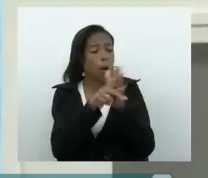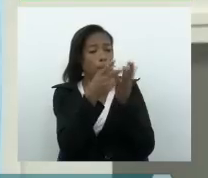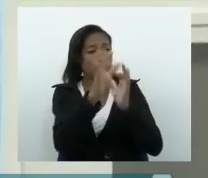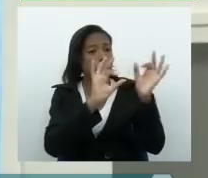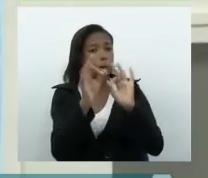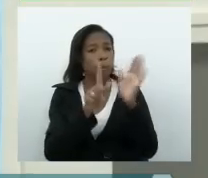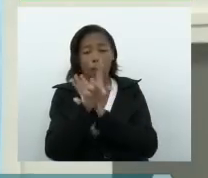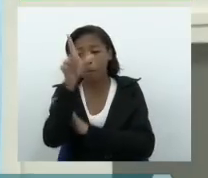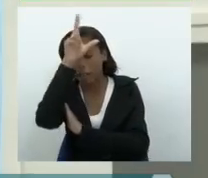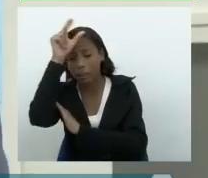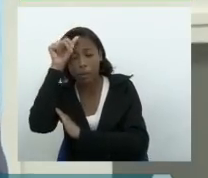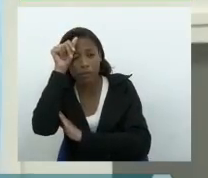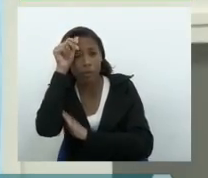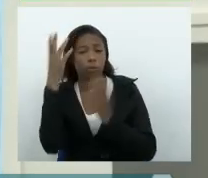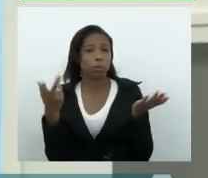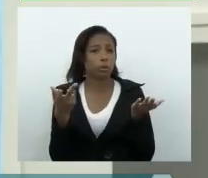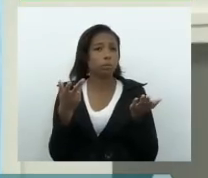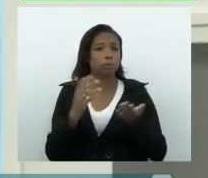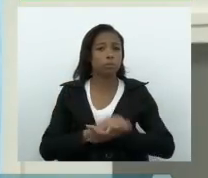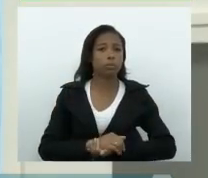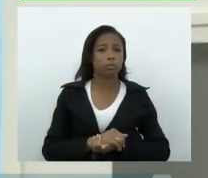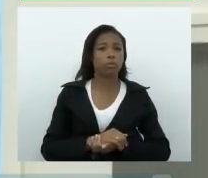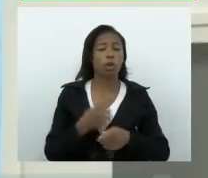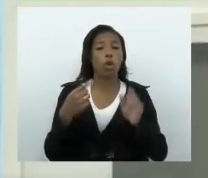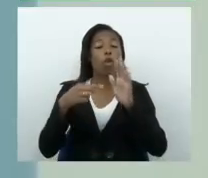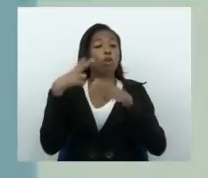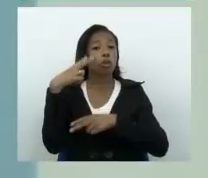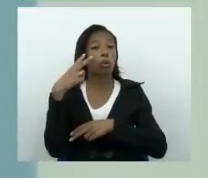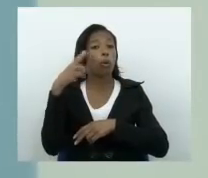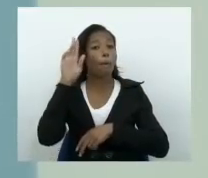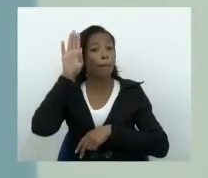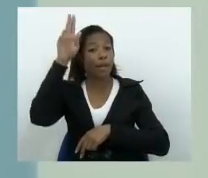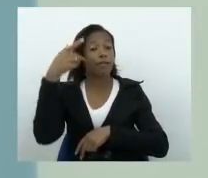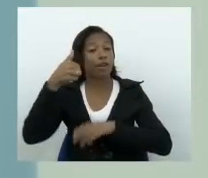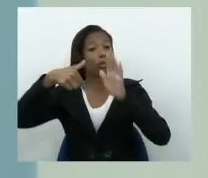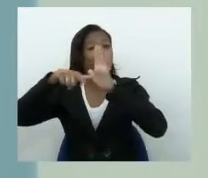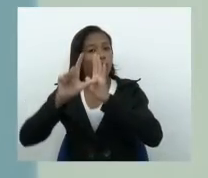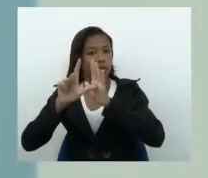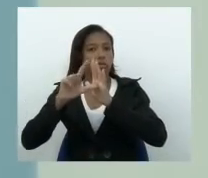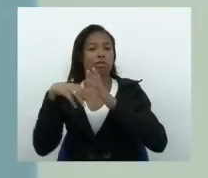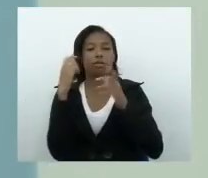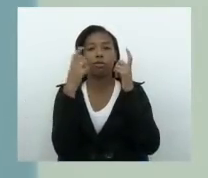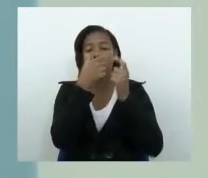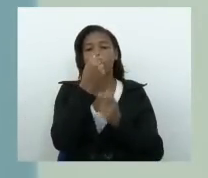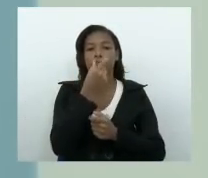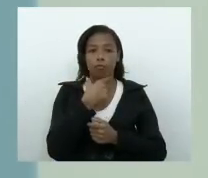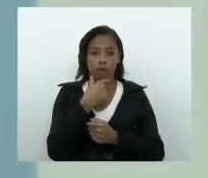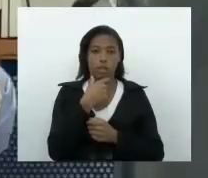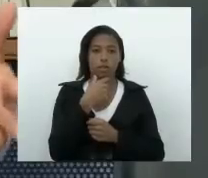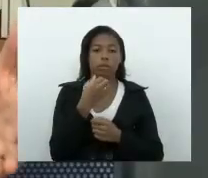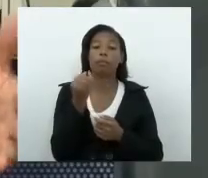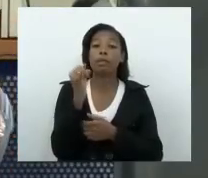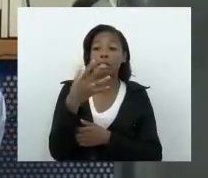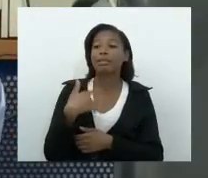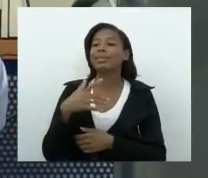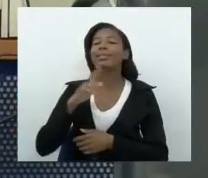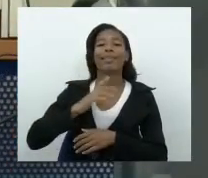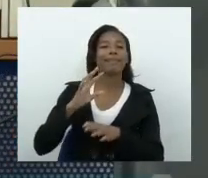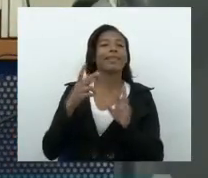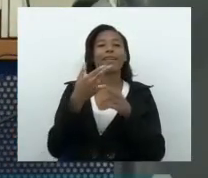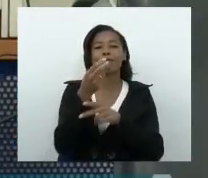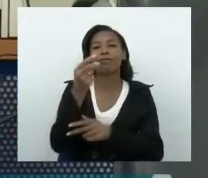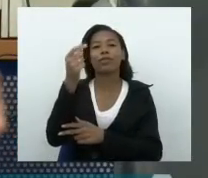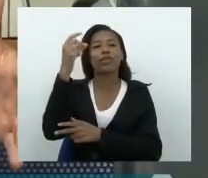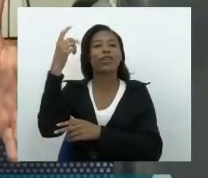da Prefeitura numa gestão do Carlos Roberto? Candidato, 30 segundos para a sua tréplica. Está muito claro que tem um mensalão